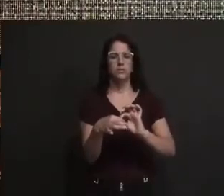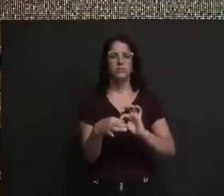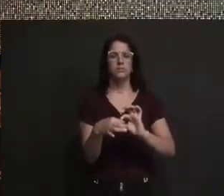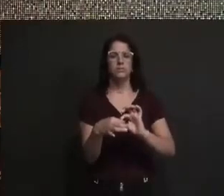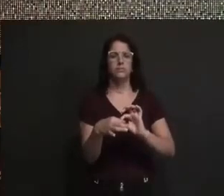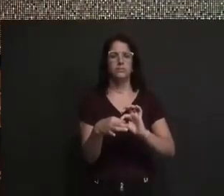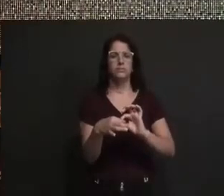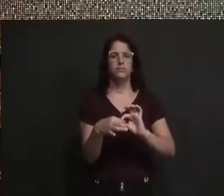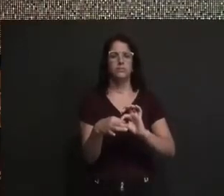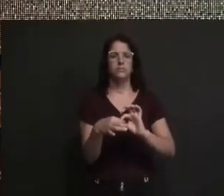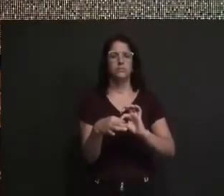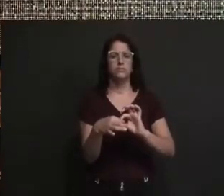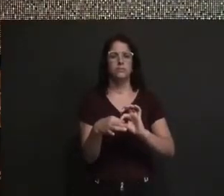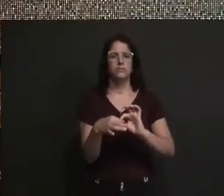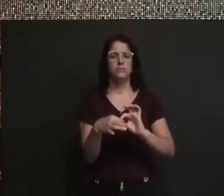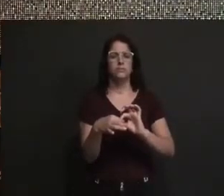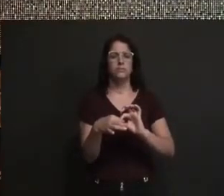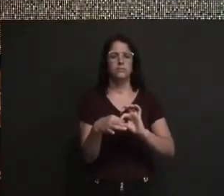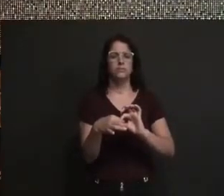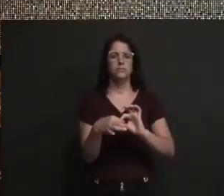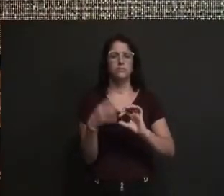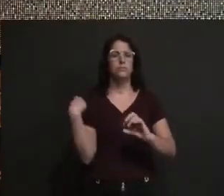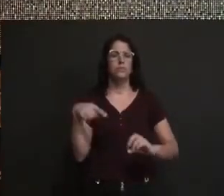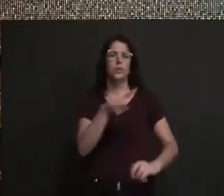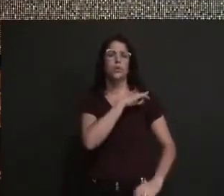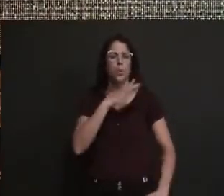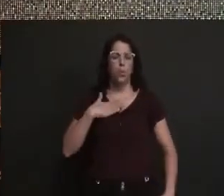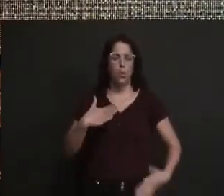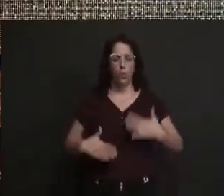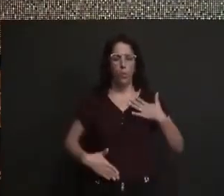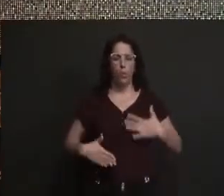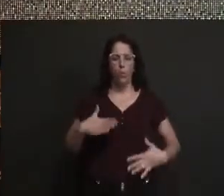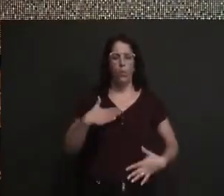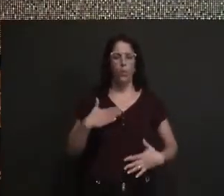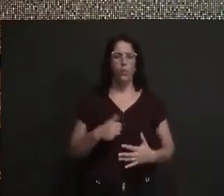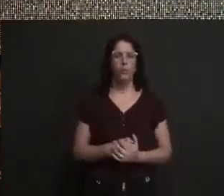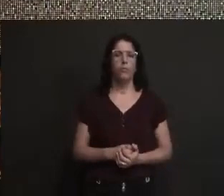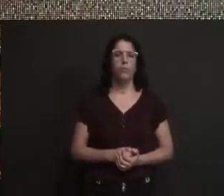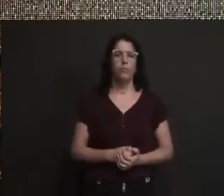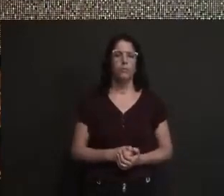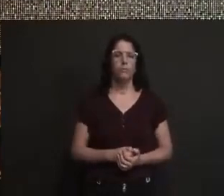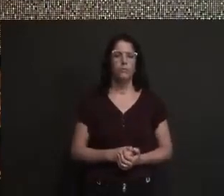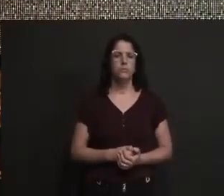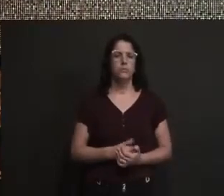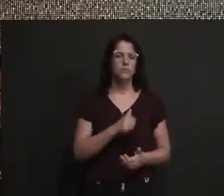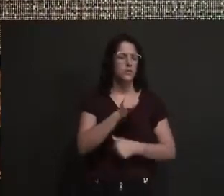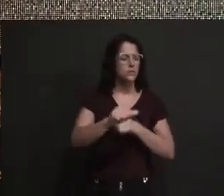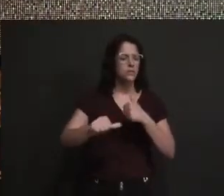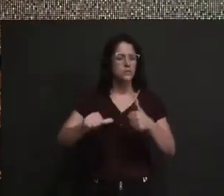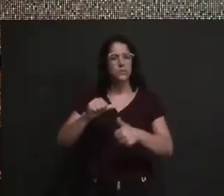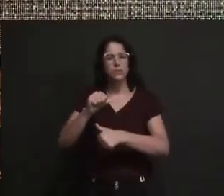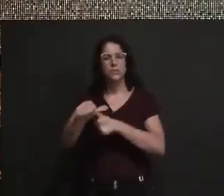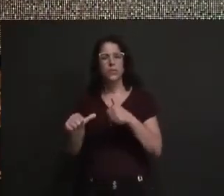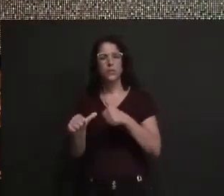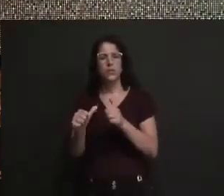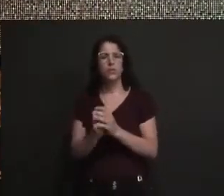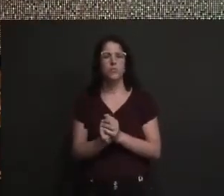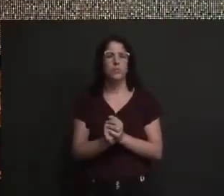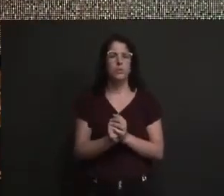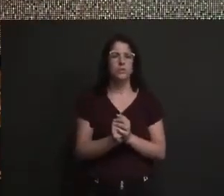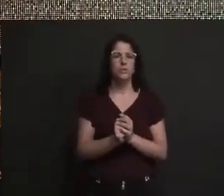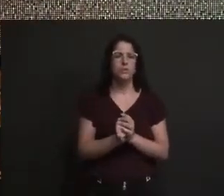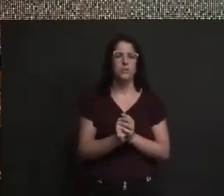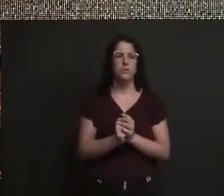Nós somos uma parte do teu corpo. Pai, produz, restaura a fé daqueles que